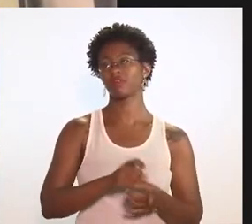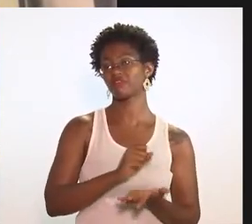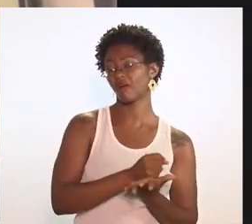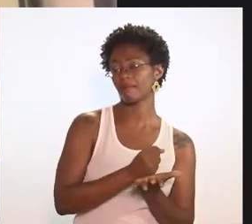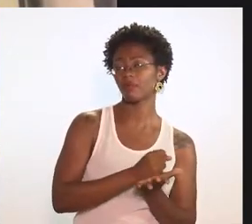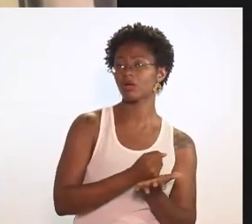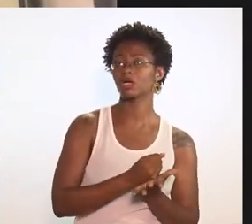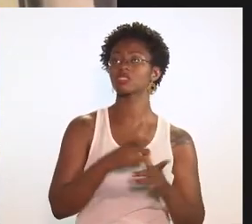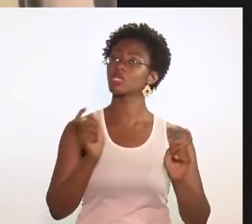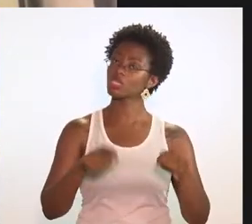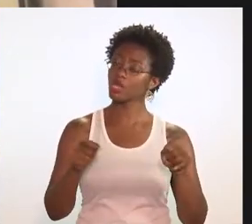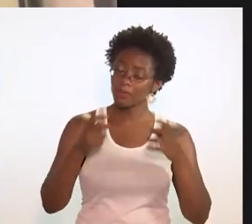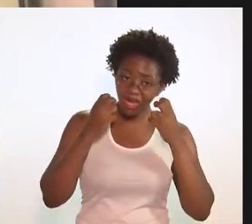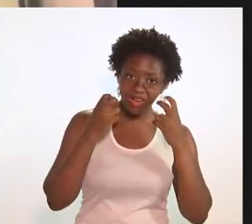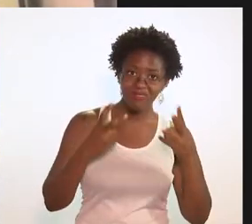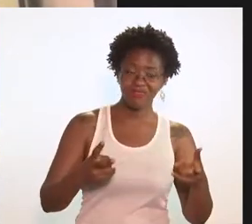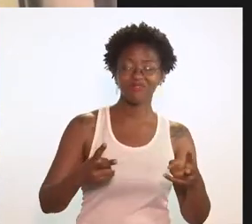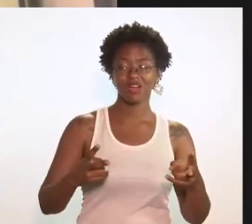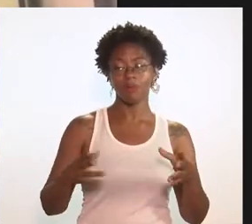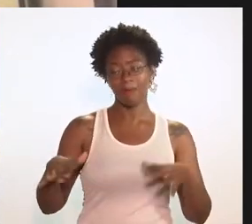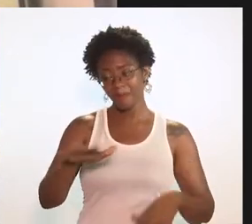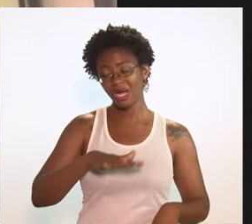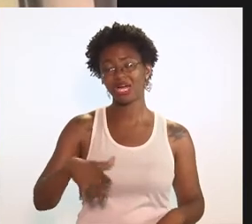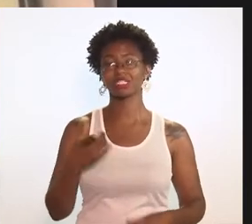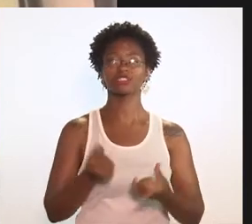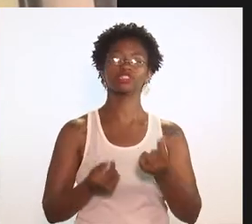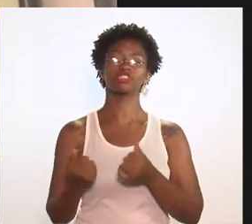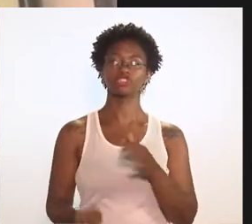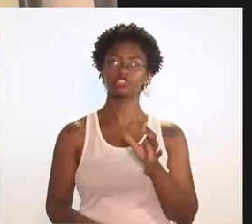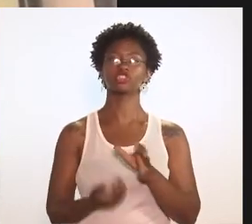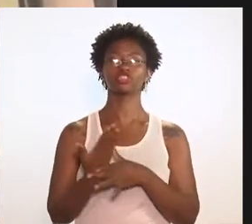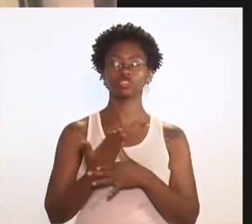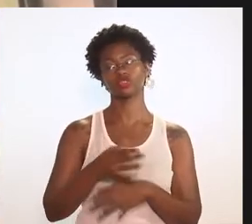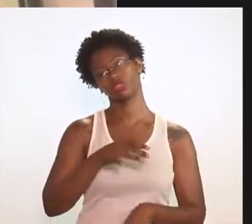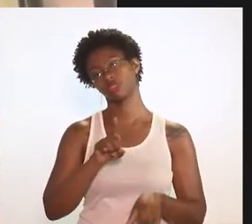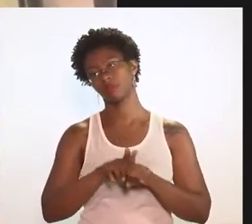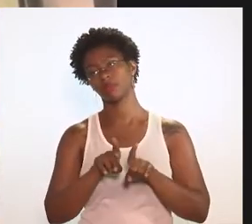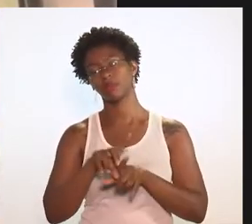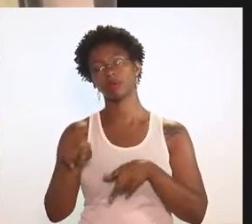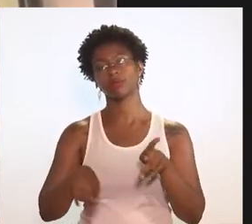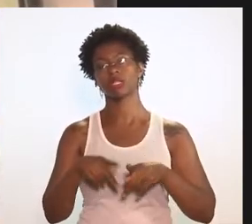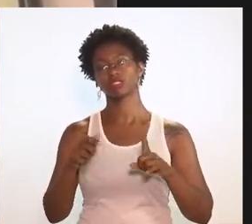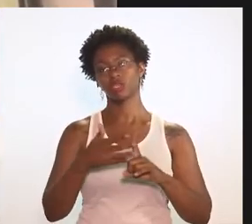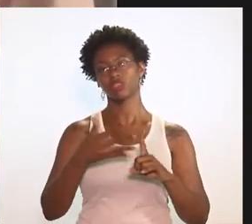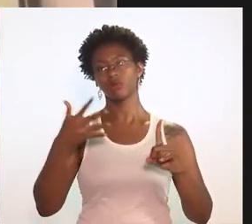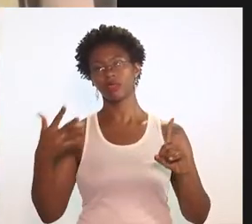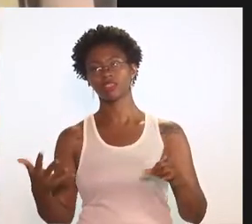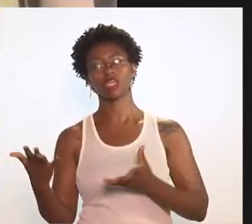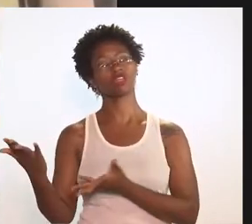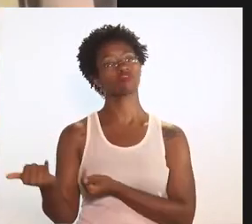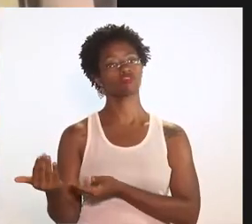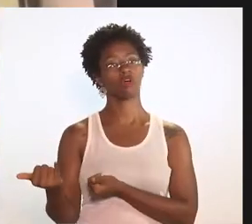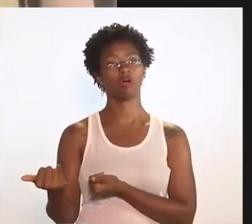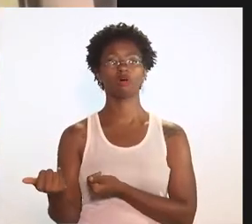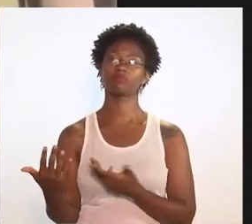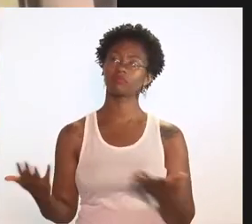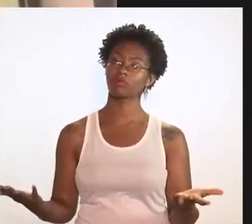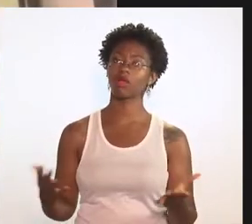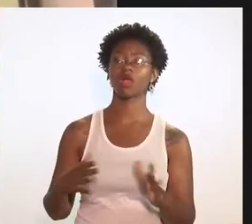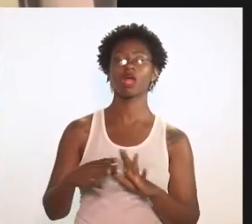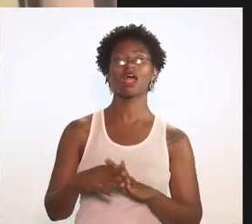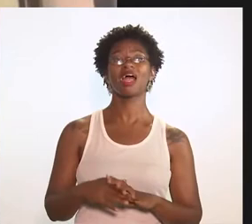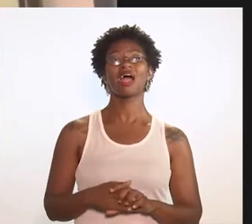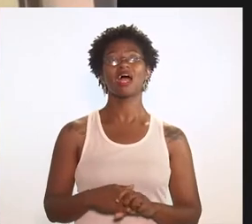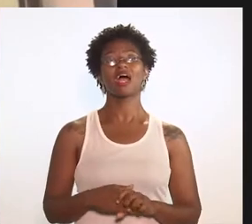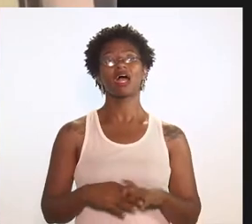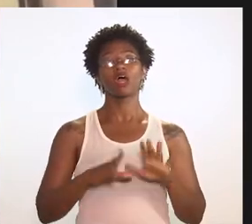ser reconhecido como um segmento que traz dinheiro, tal como a população LGBT, como os jovens, enfim. É